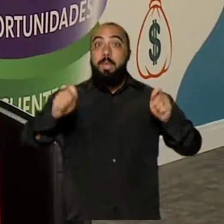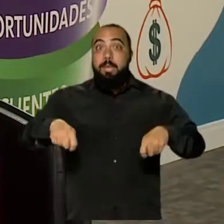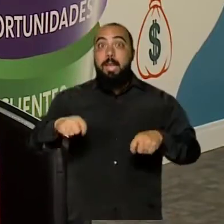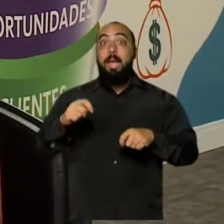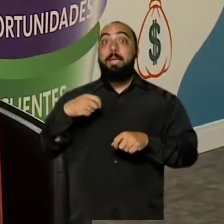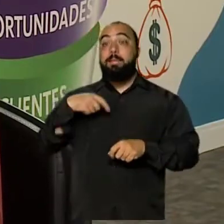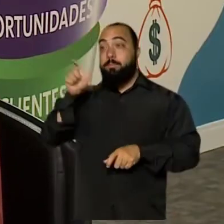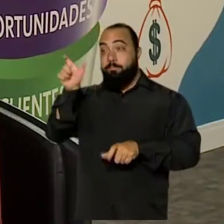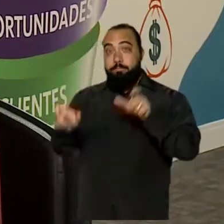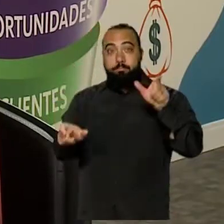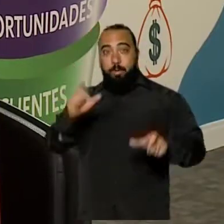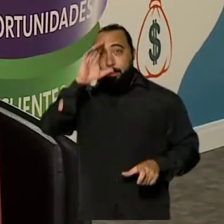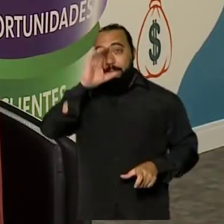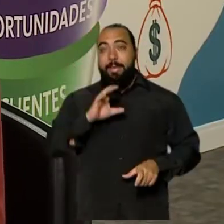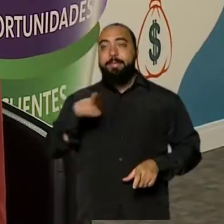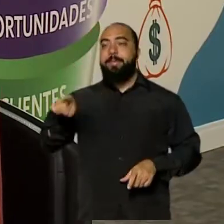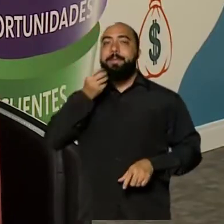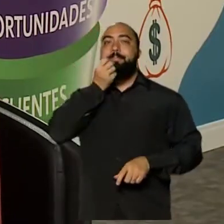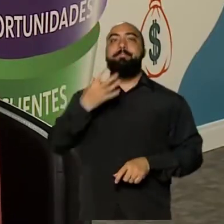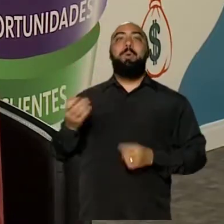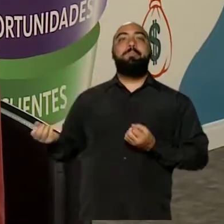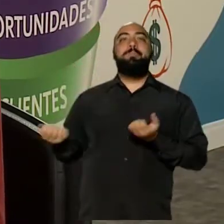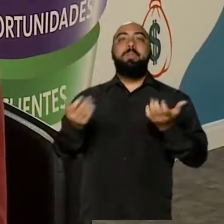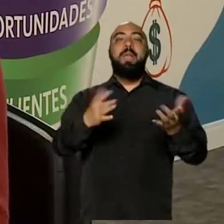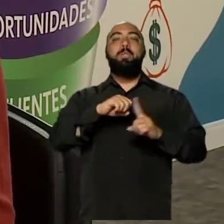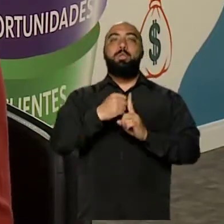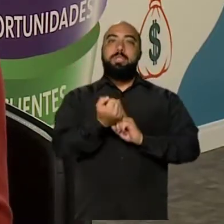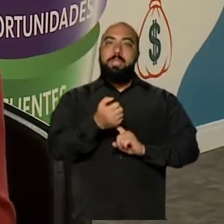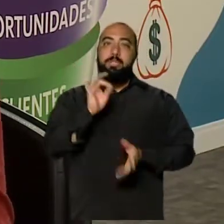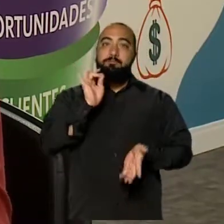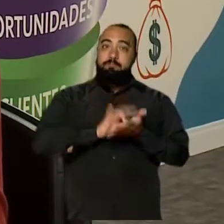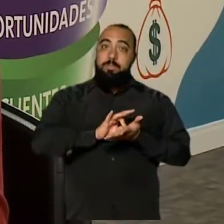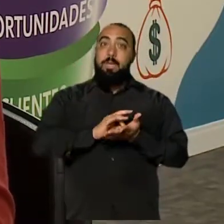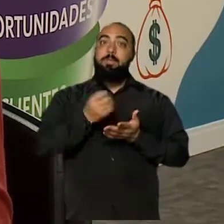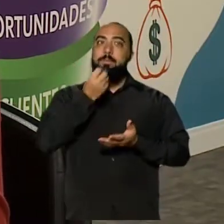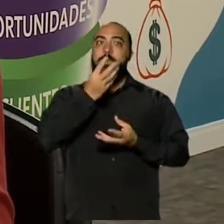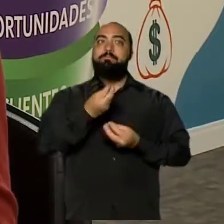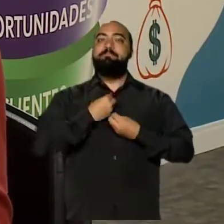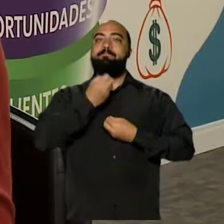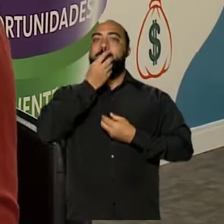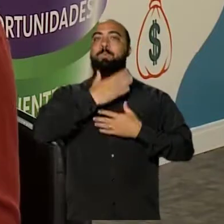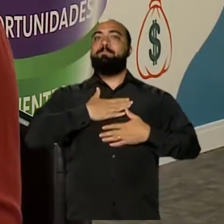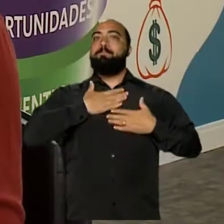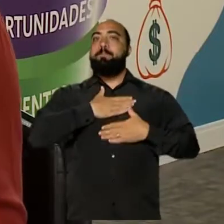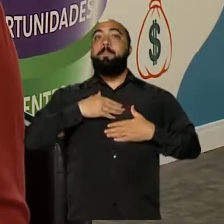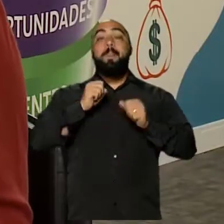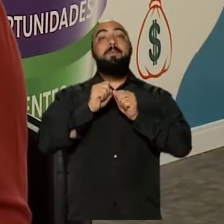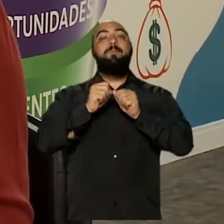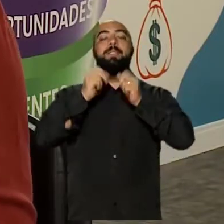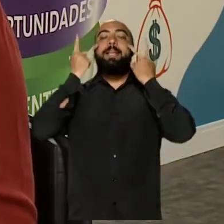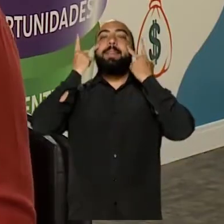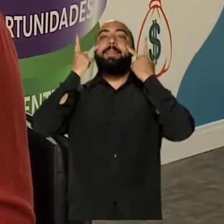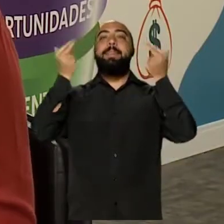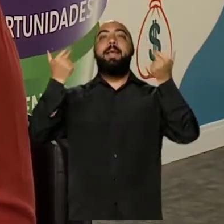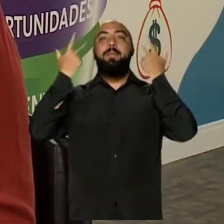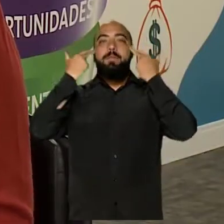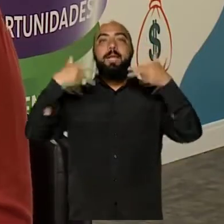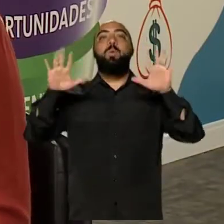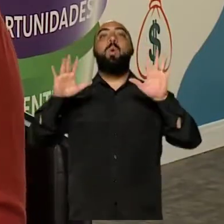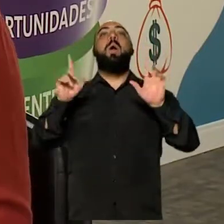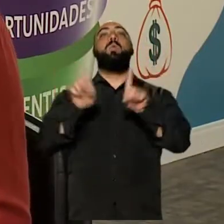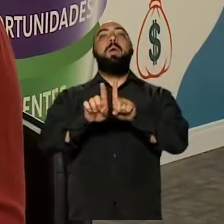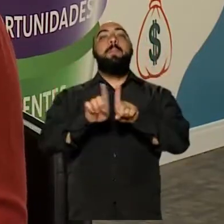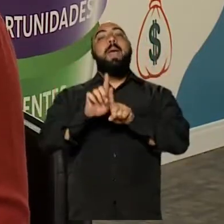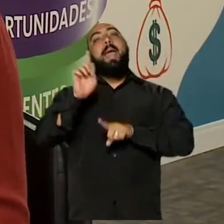o cliente é maior beneficiado, né? A sociedade, de fato, porque ela faz um produto com uma esfoliação mais natural e